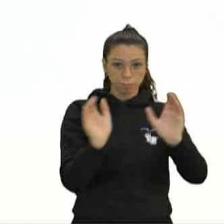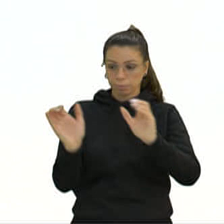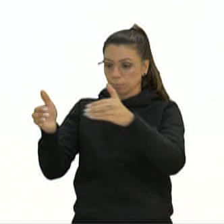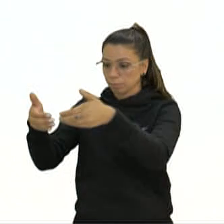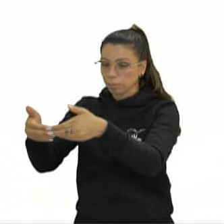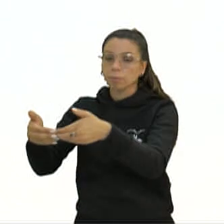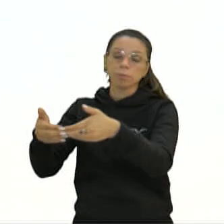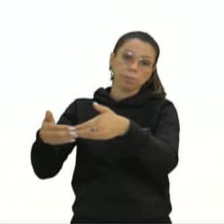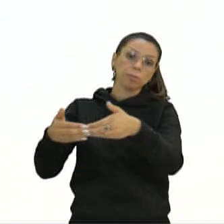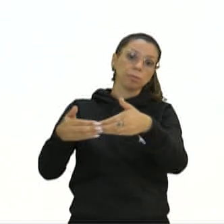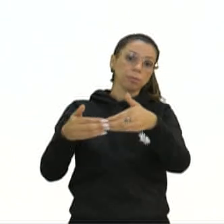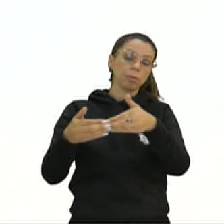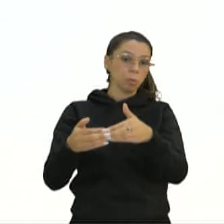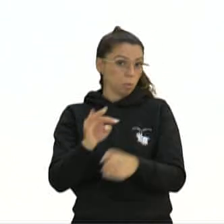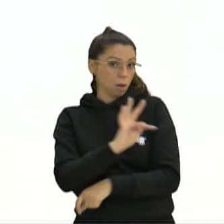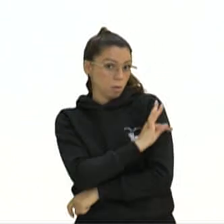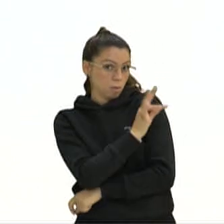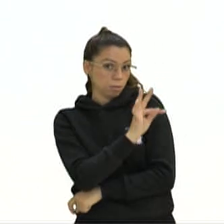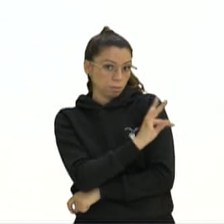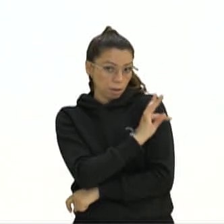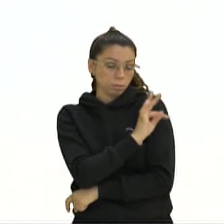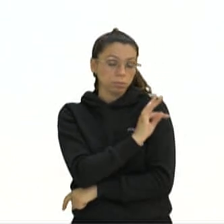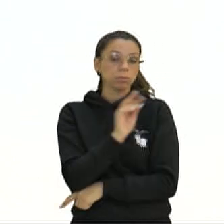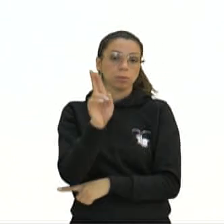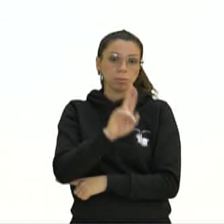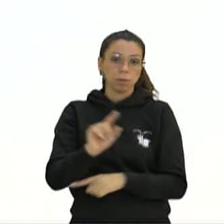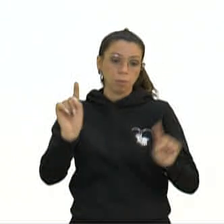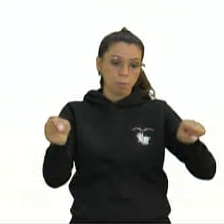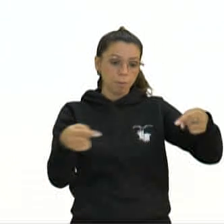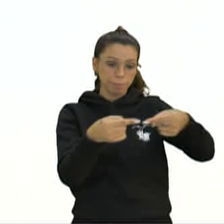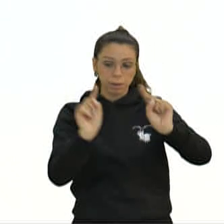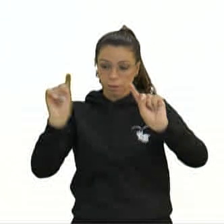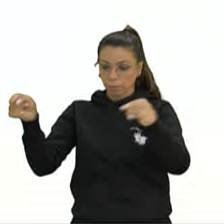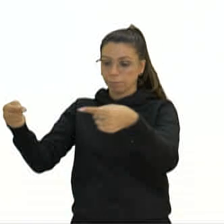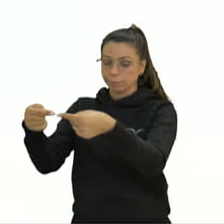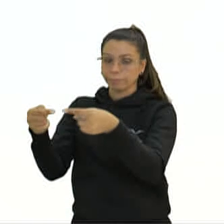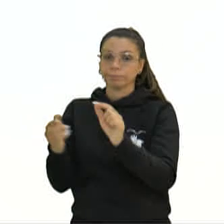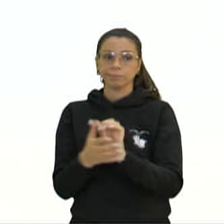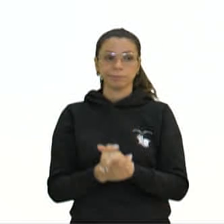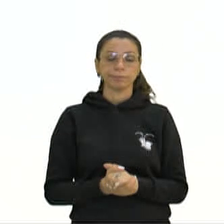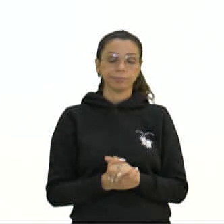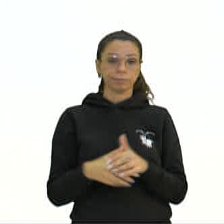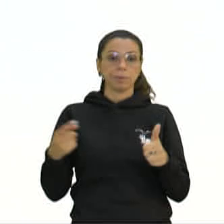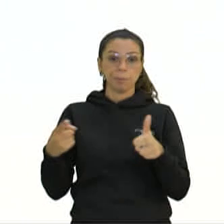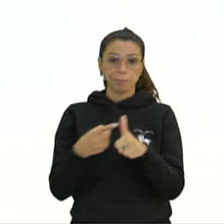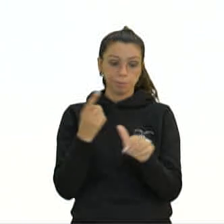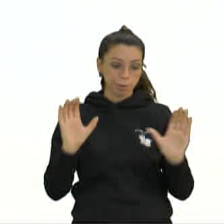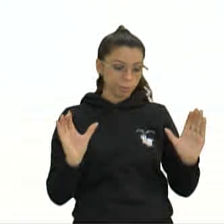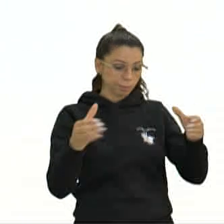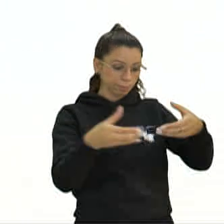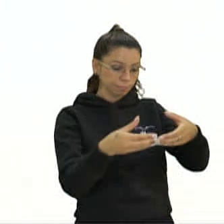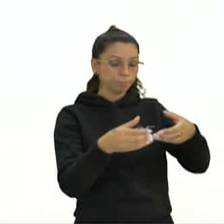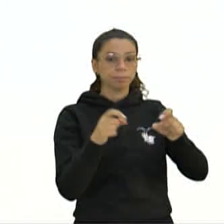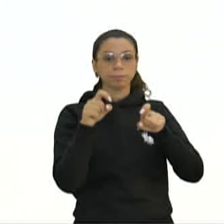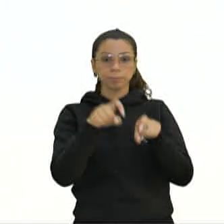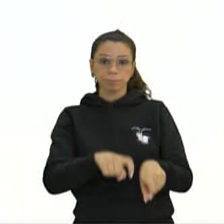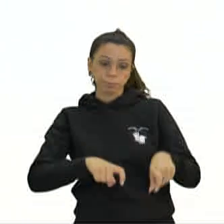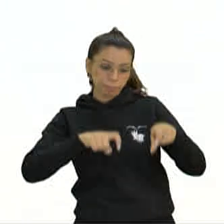acordo com as técnicas, com a tecnologia. Então, nós vamos ter ali o primeiro grupo,